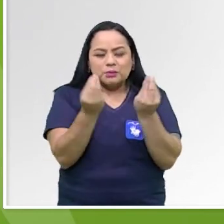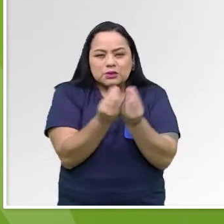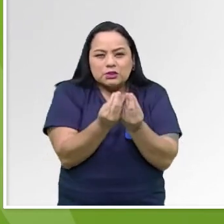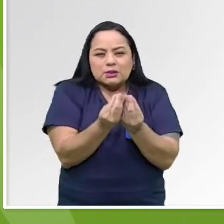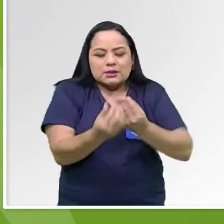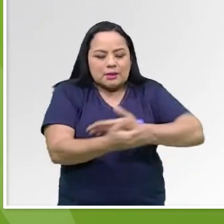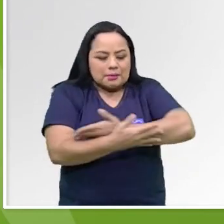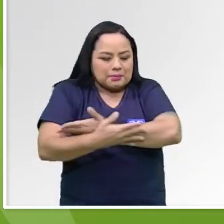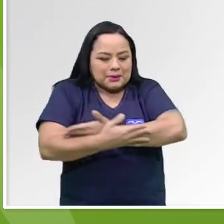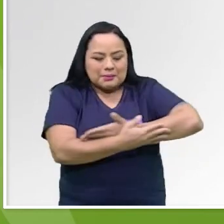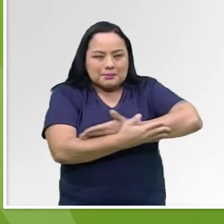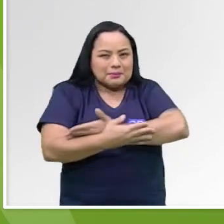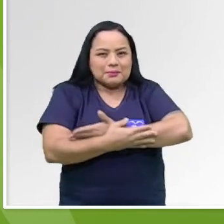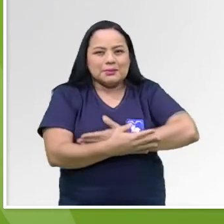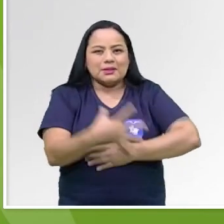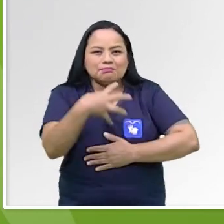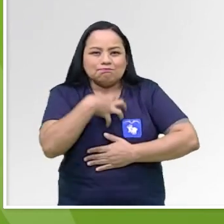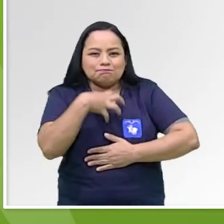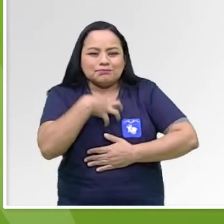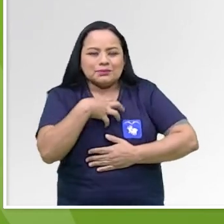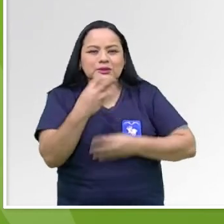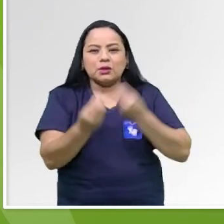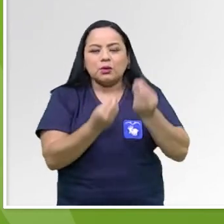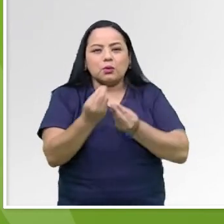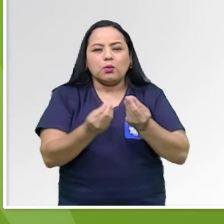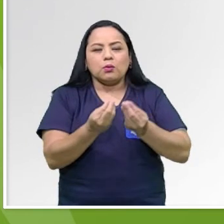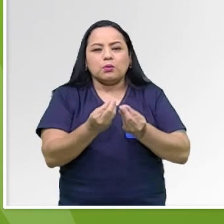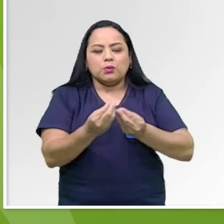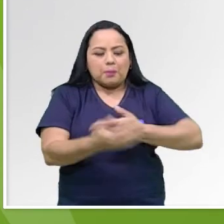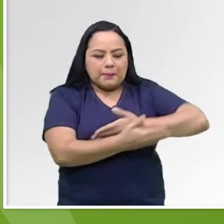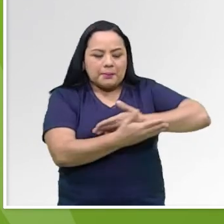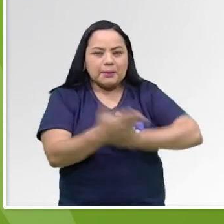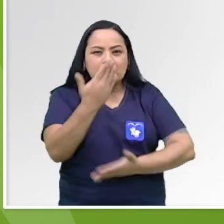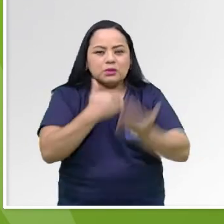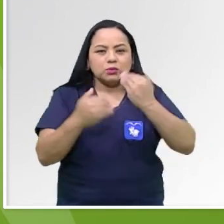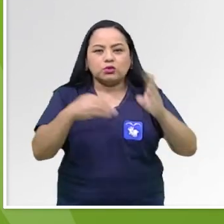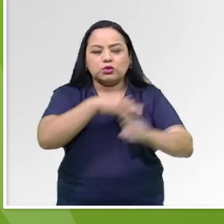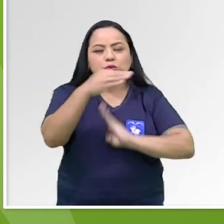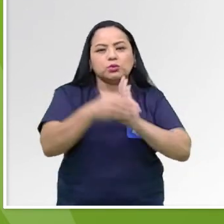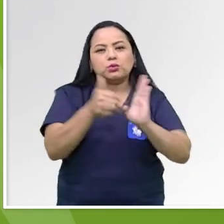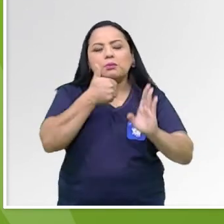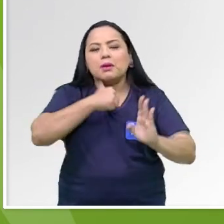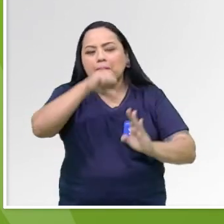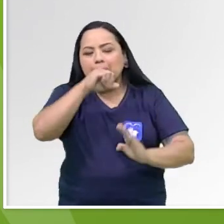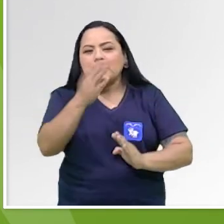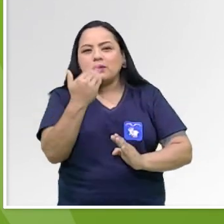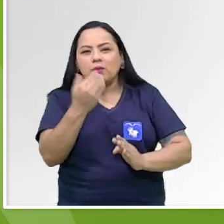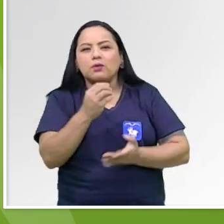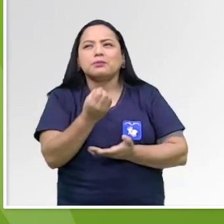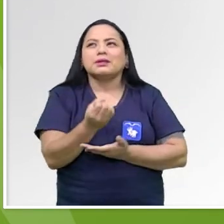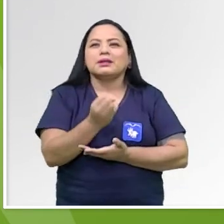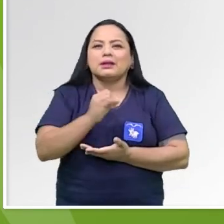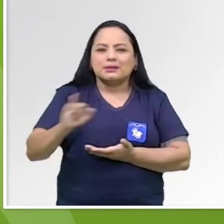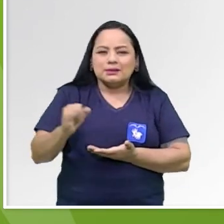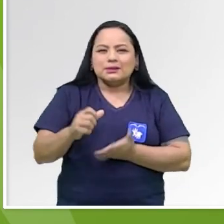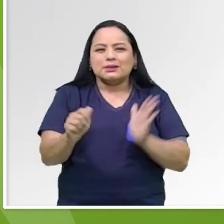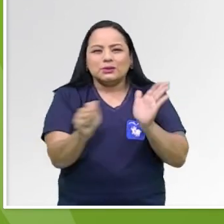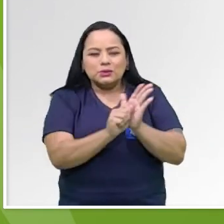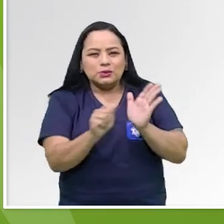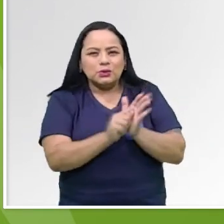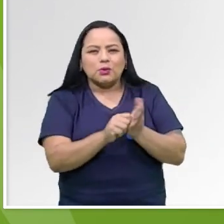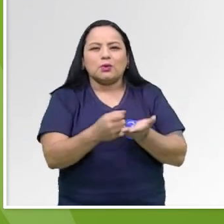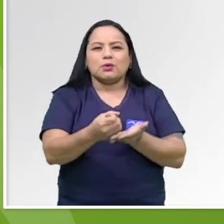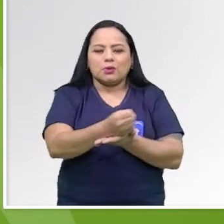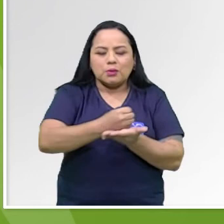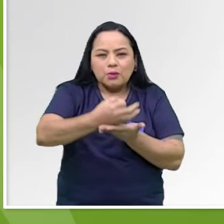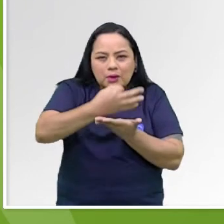Então, como o bebê se nutre de tudo que a mãe come, então, se ela ingerir esses medicamentos ou drogas ilícitas ou